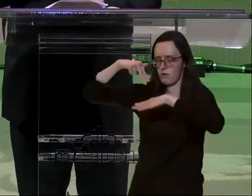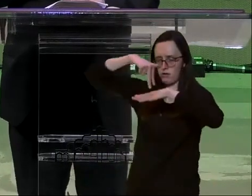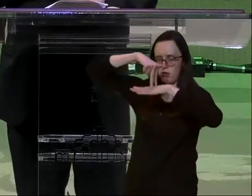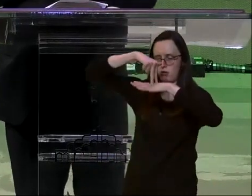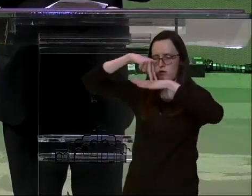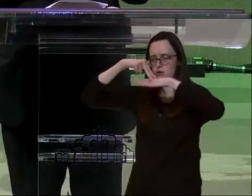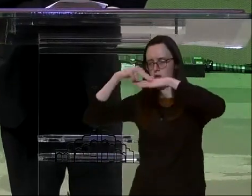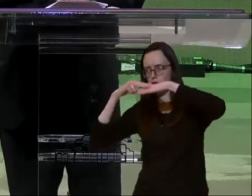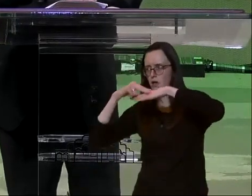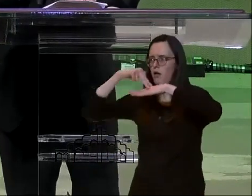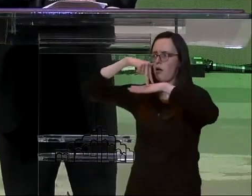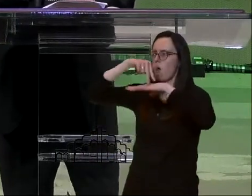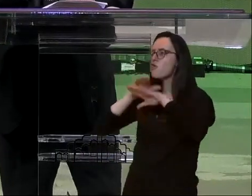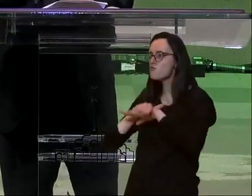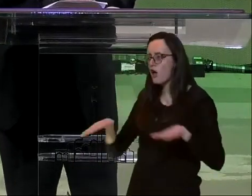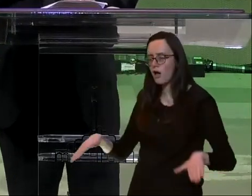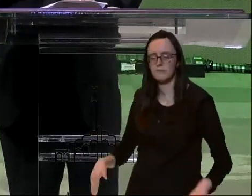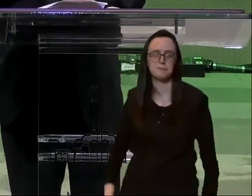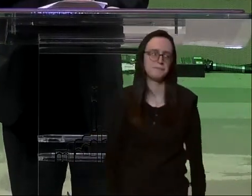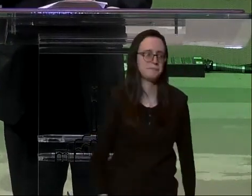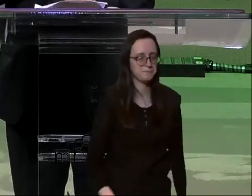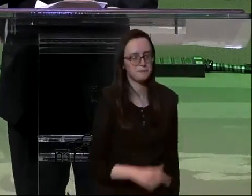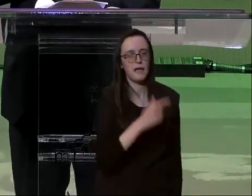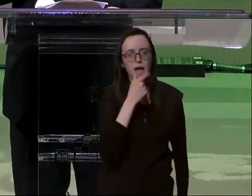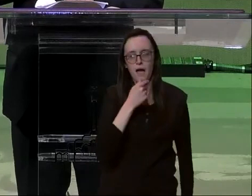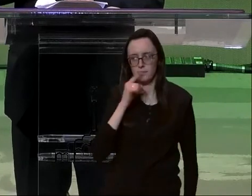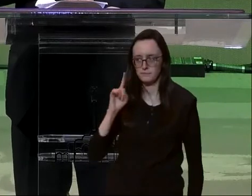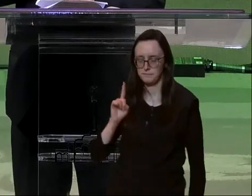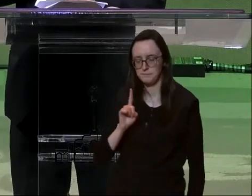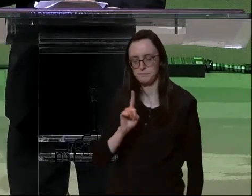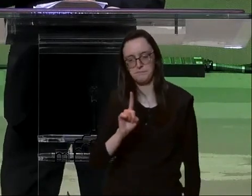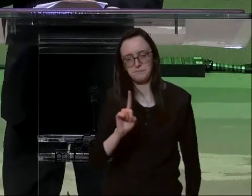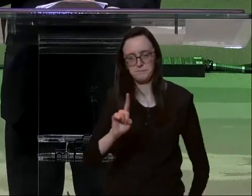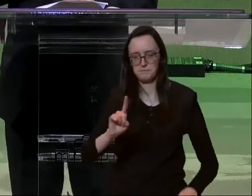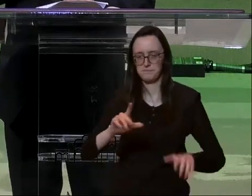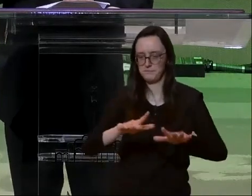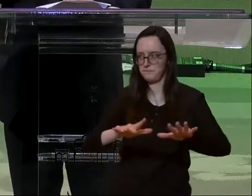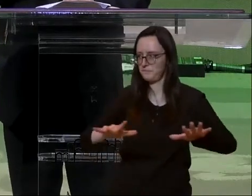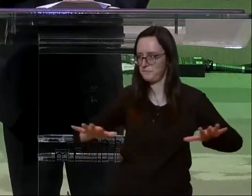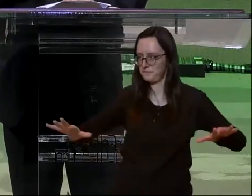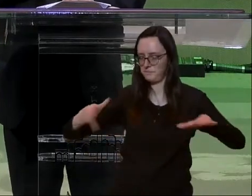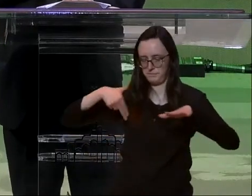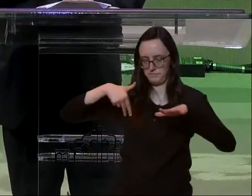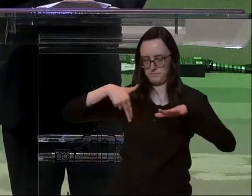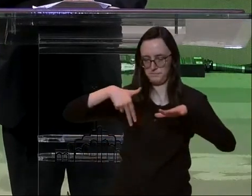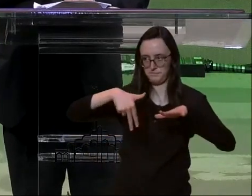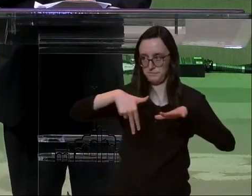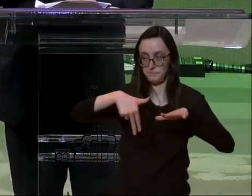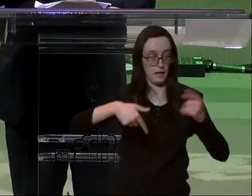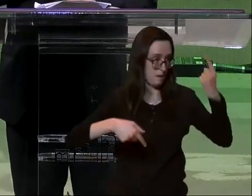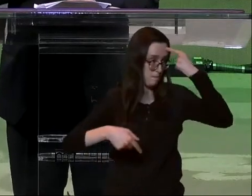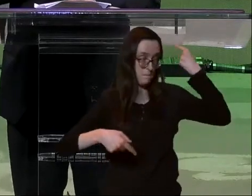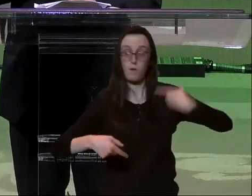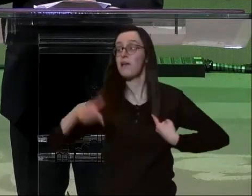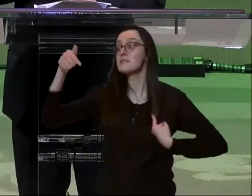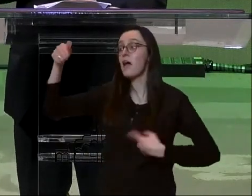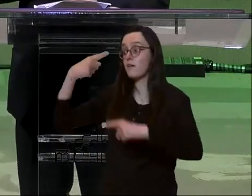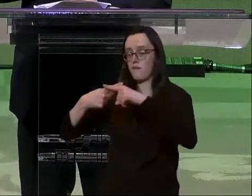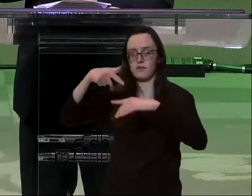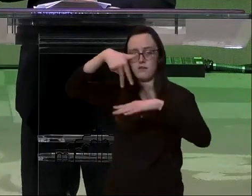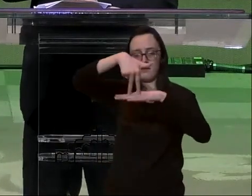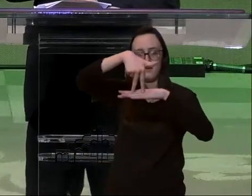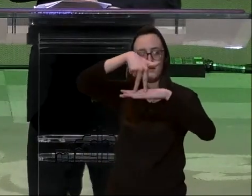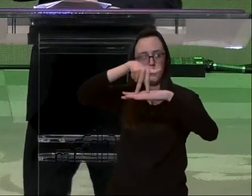limpo? Então desceu e mergulhou no Jordão 7 vezes, conforme a palavra do homem de